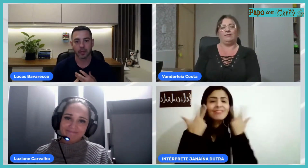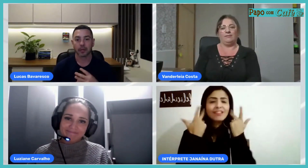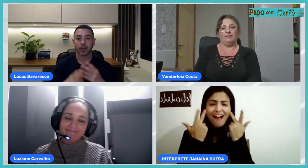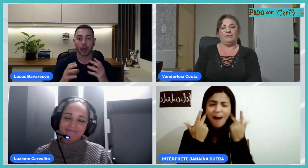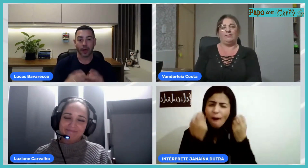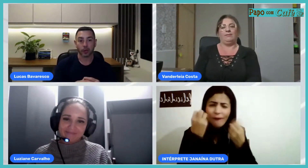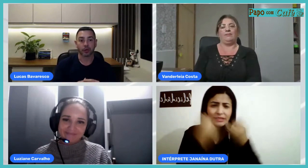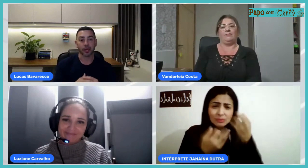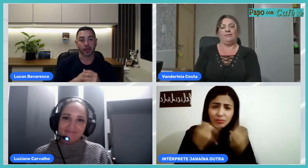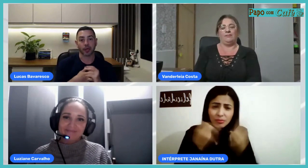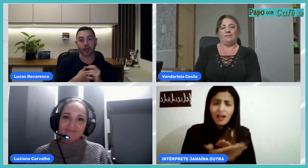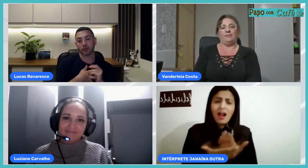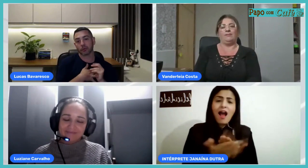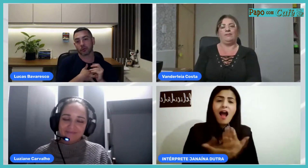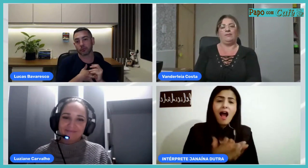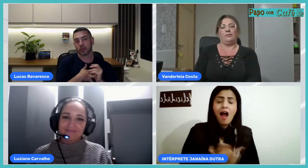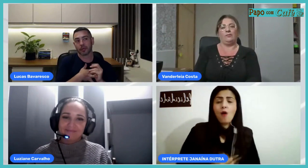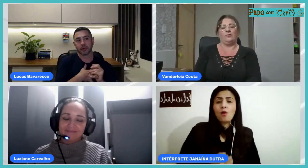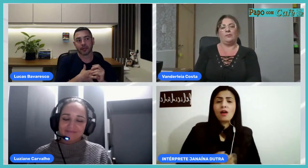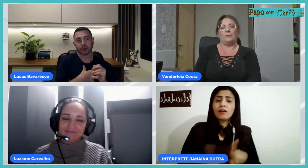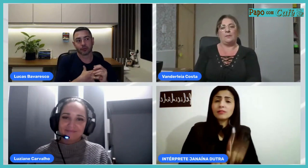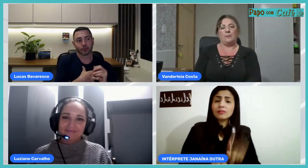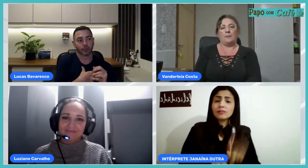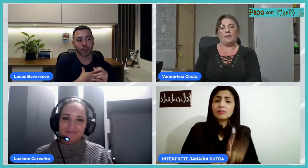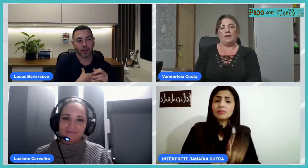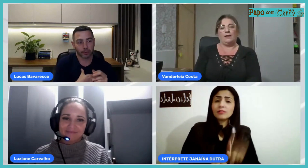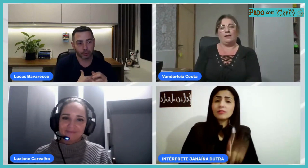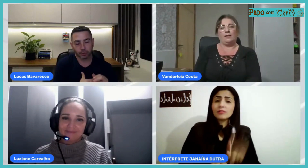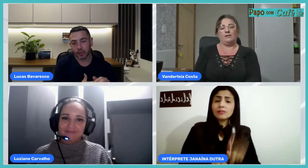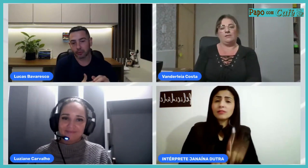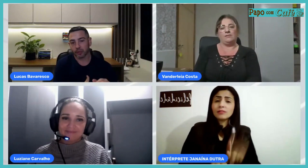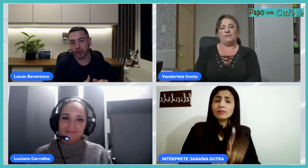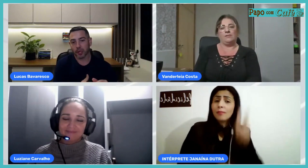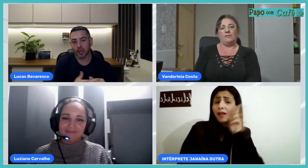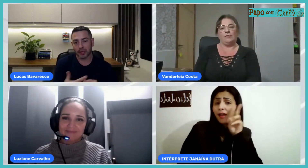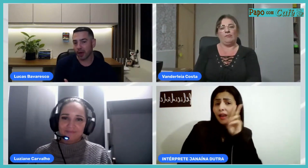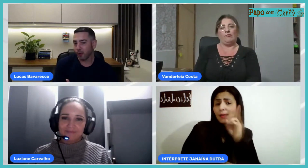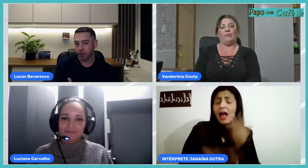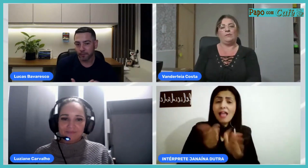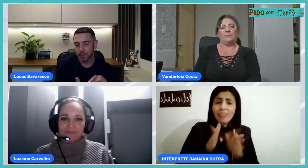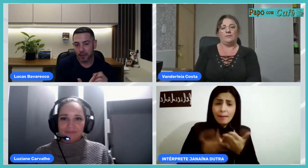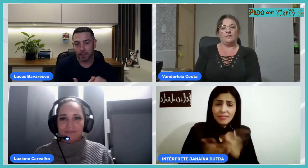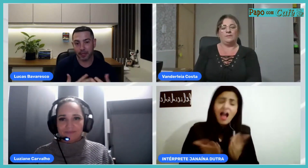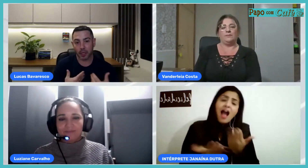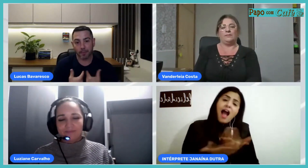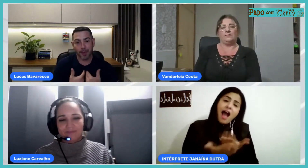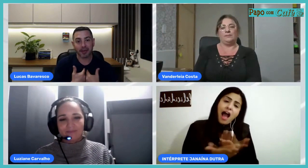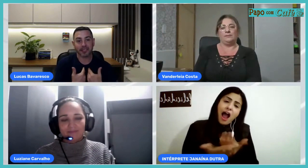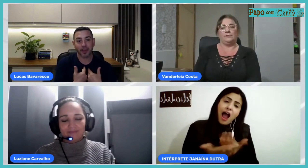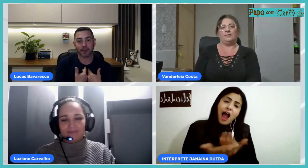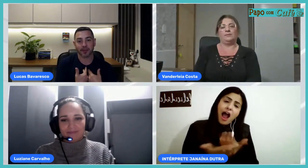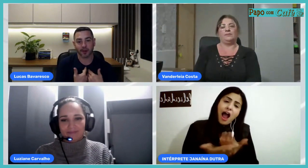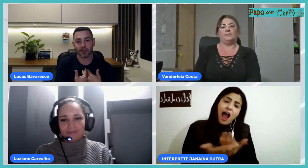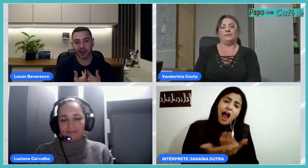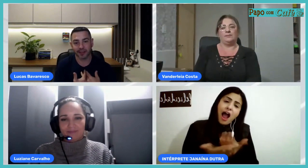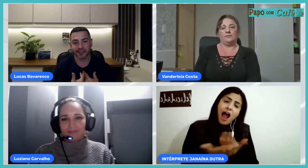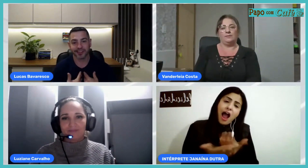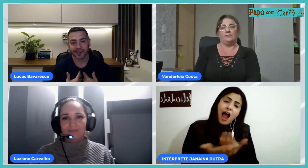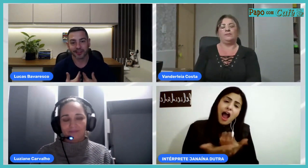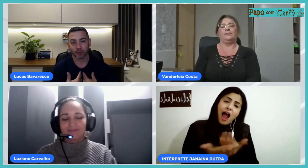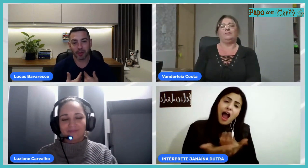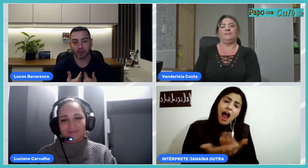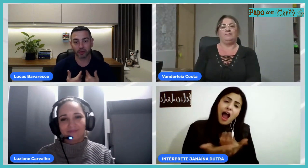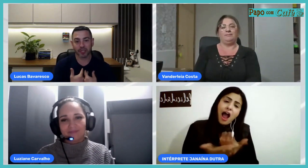atenção. Eu acho que a gente está num momento não só digital, mas de percepção,